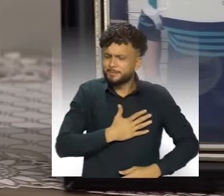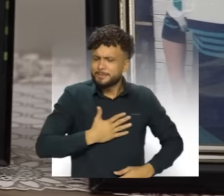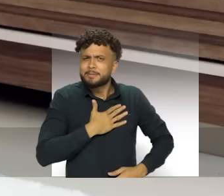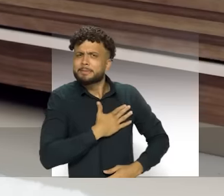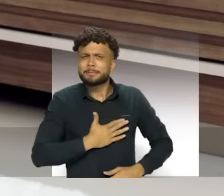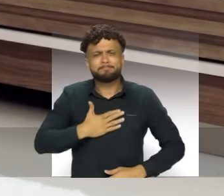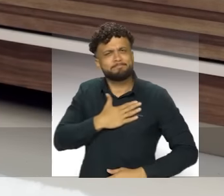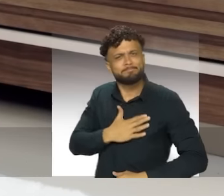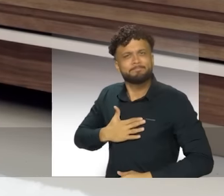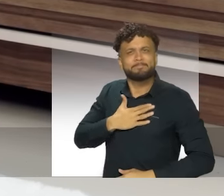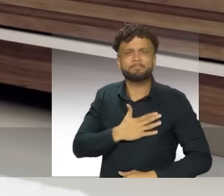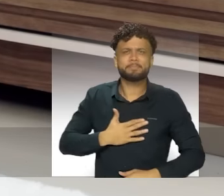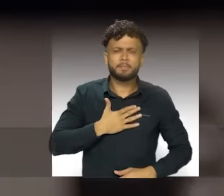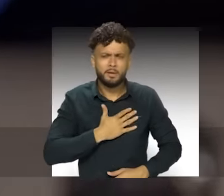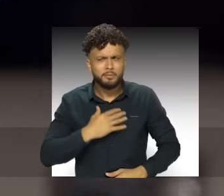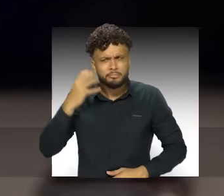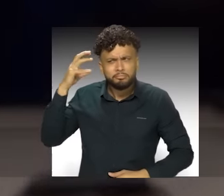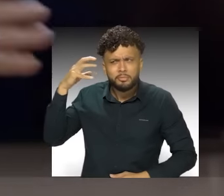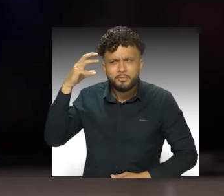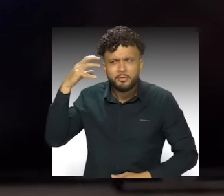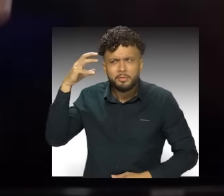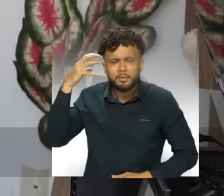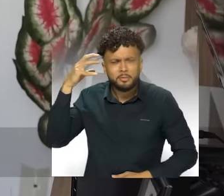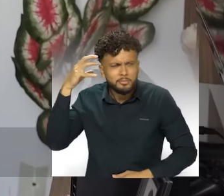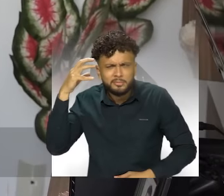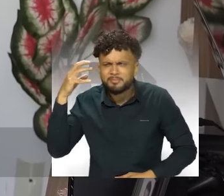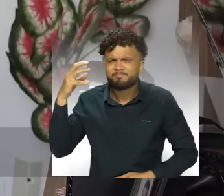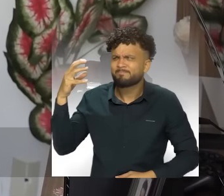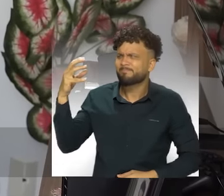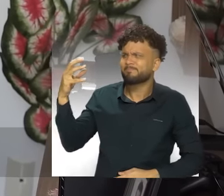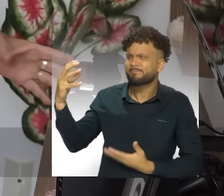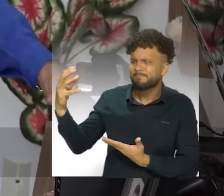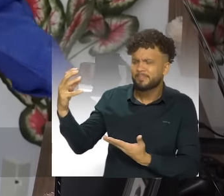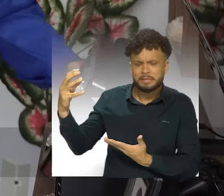Estou subindo pelas paredes de prazer.